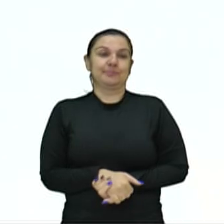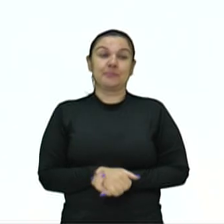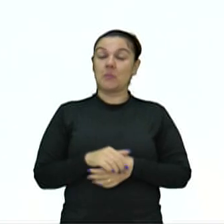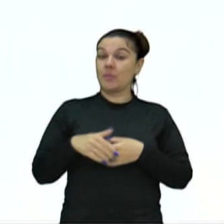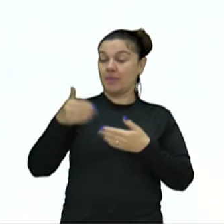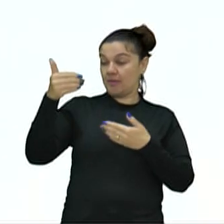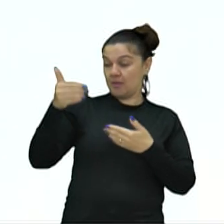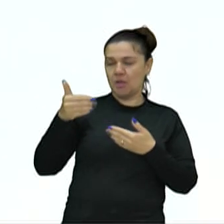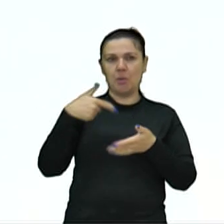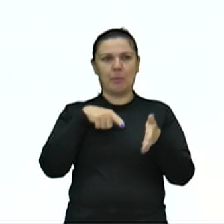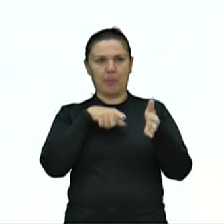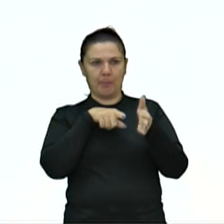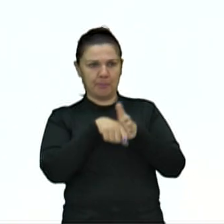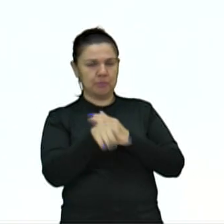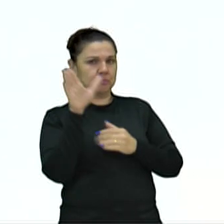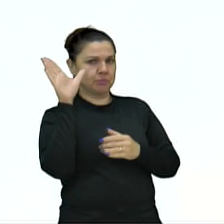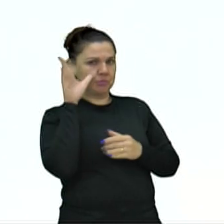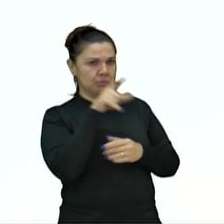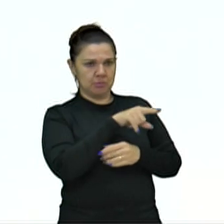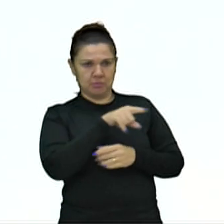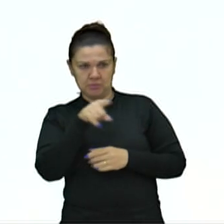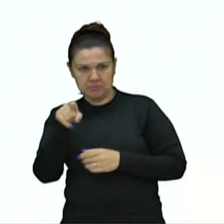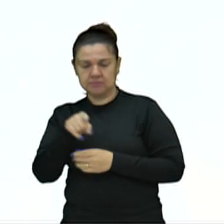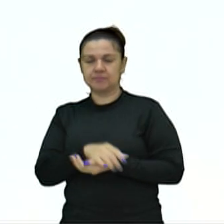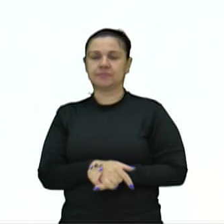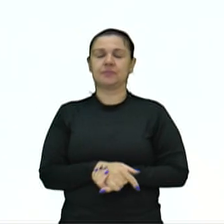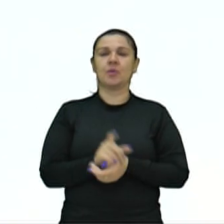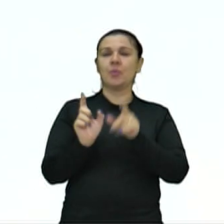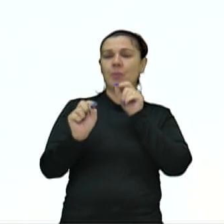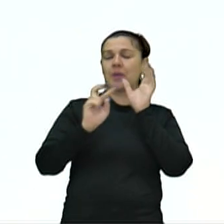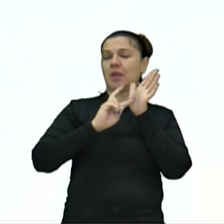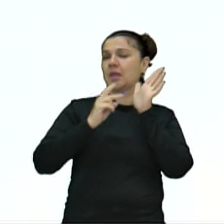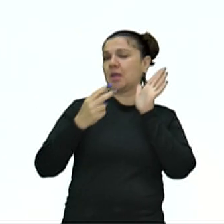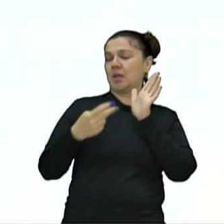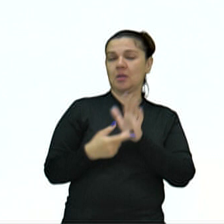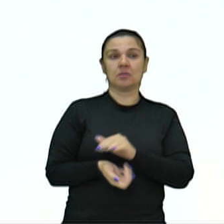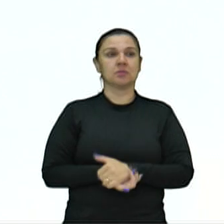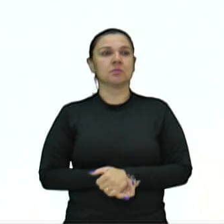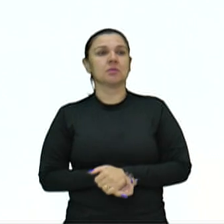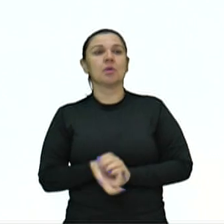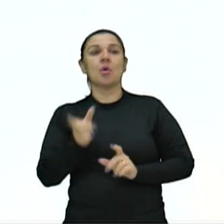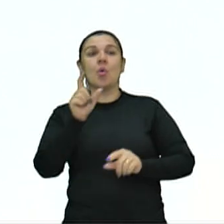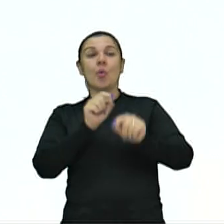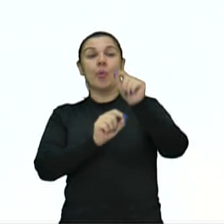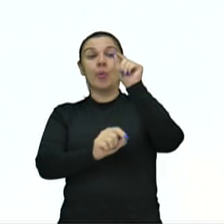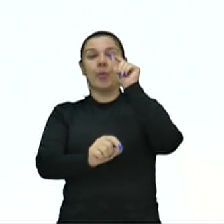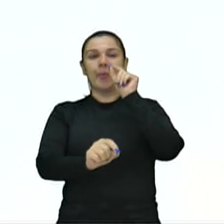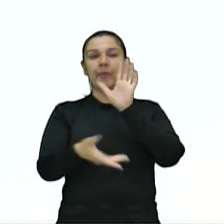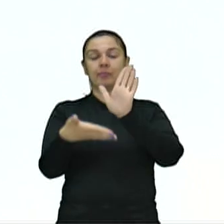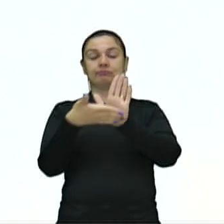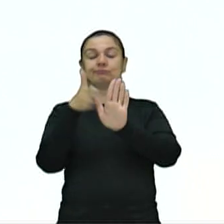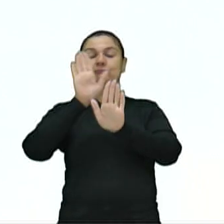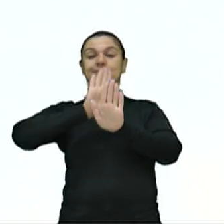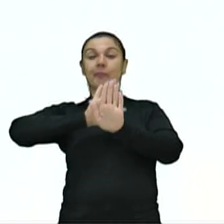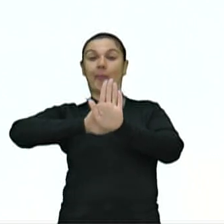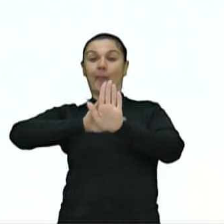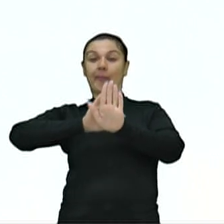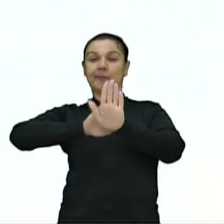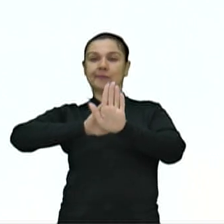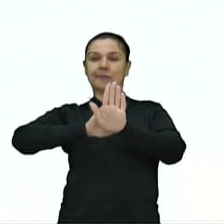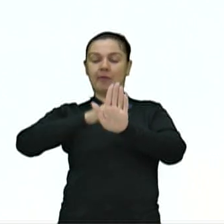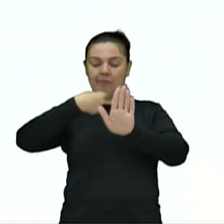Então, aqui tem uma pergunta interessante para a gente começar a entender a filosofia do Michel Foucault. O que é que está por trás da nossa forma